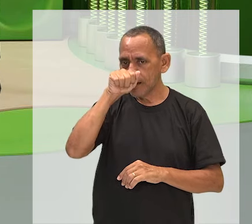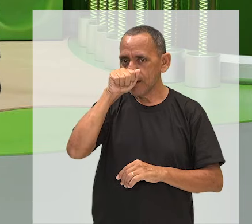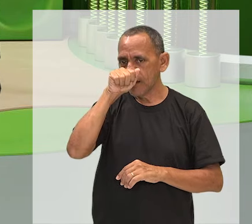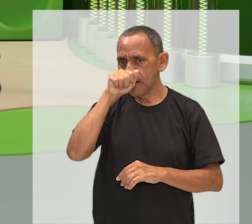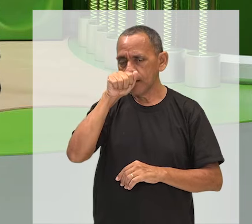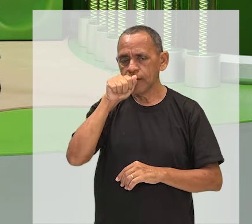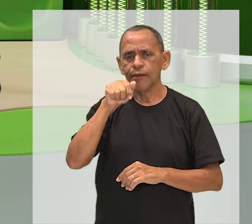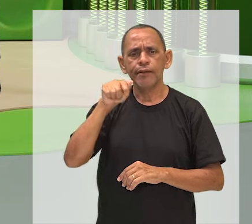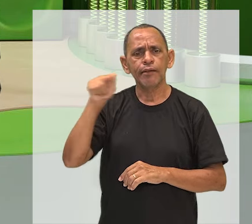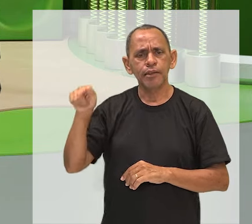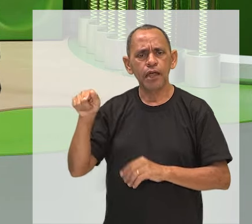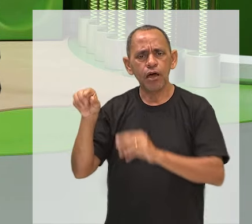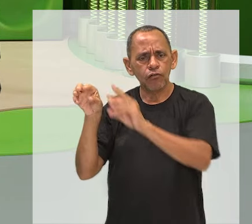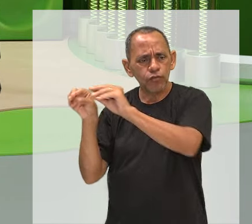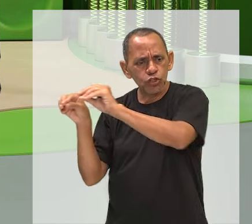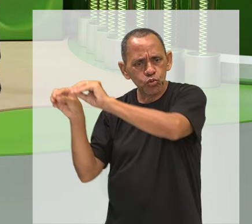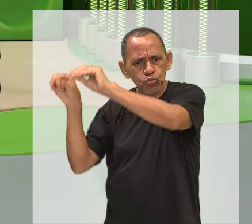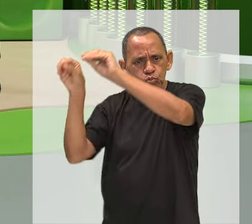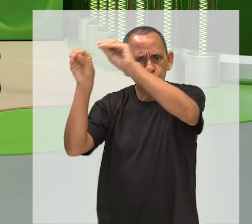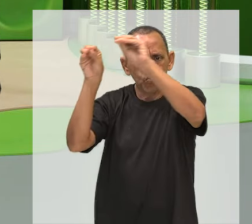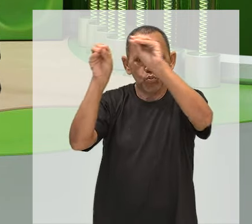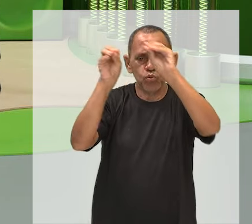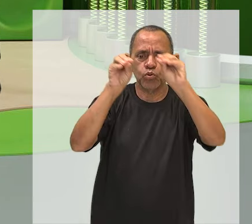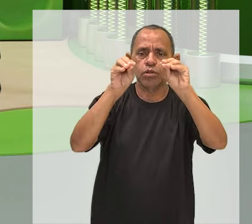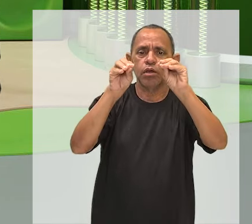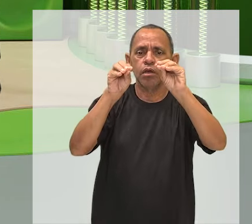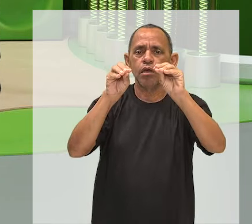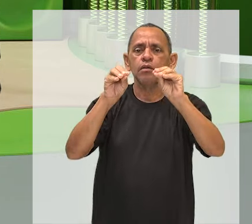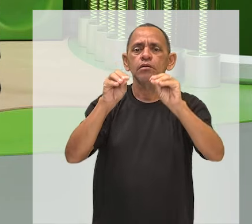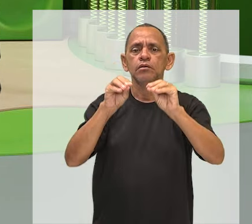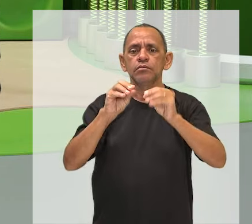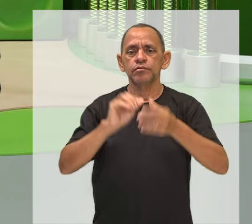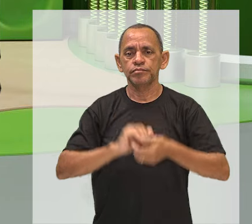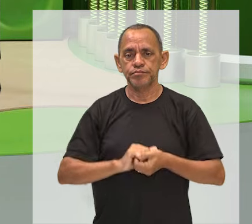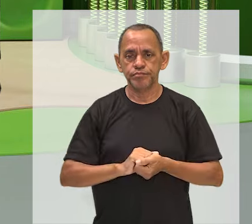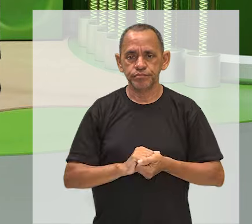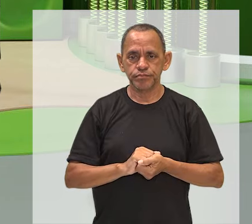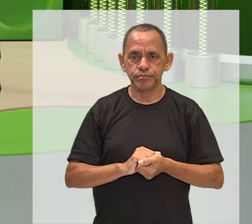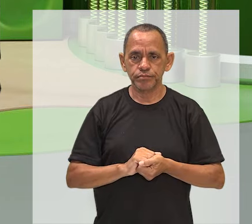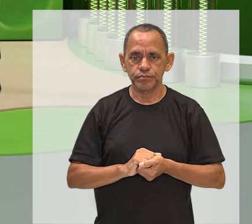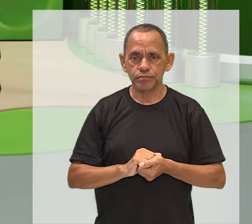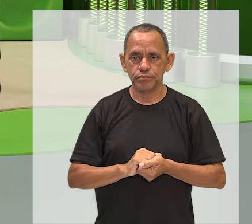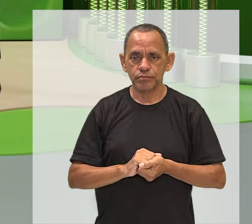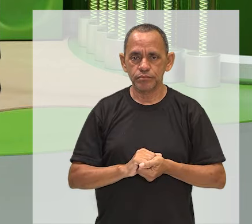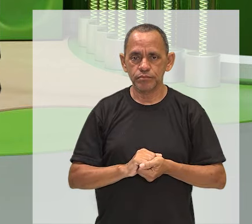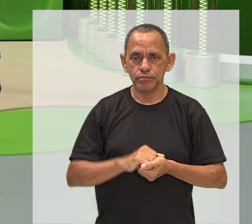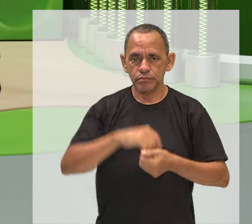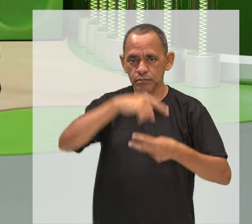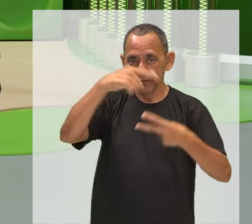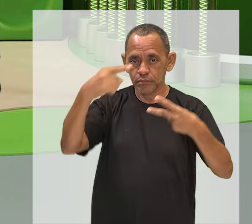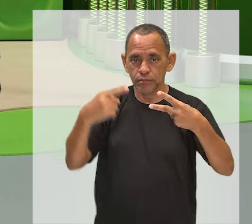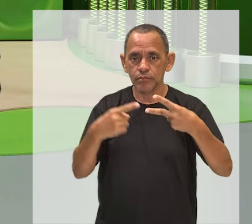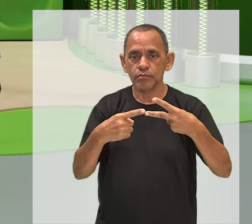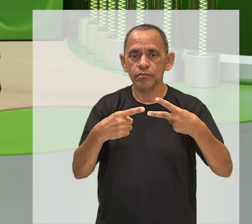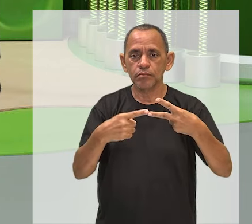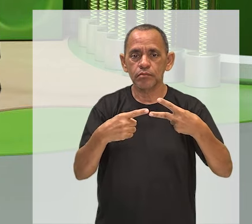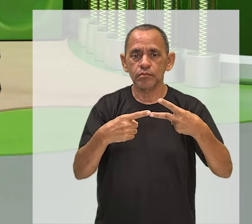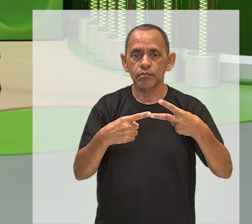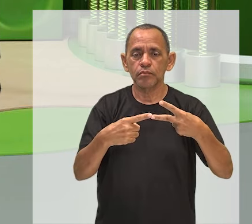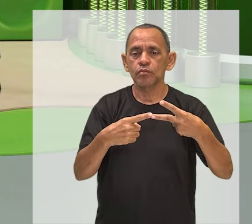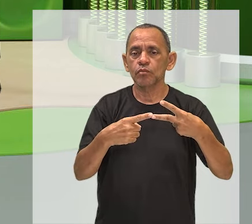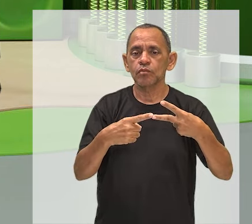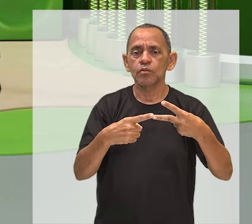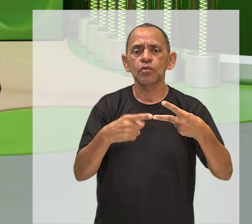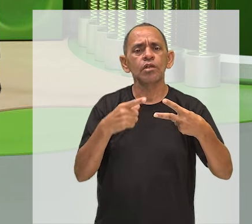que o vento vai se carregar também de umidade, certo? Já ali no tópico 2, como você observa aqui mais